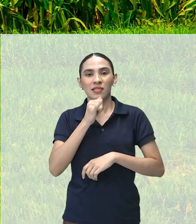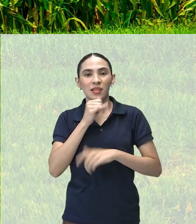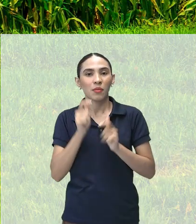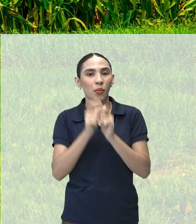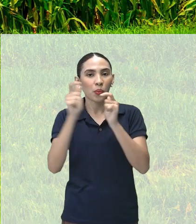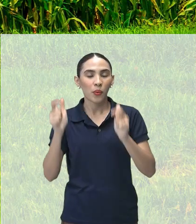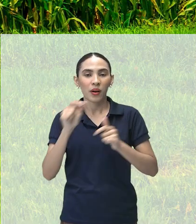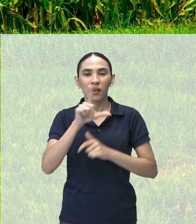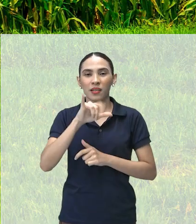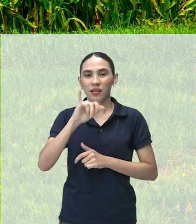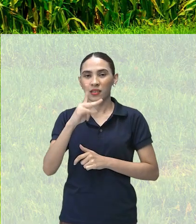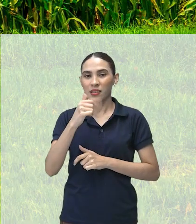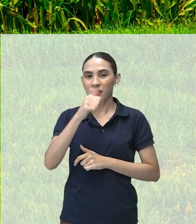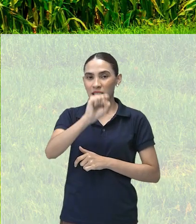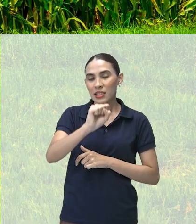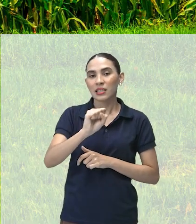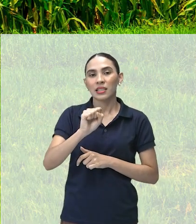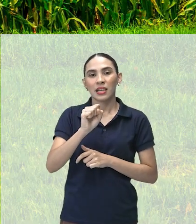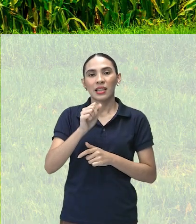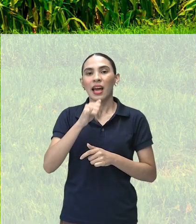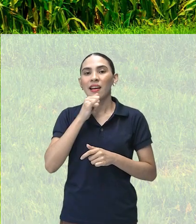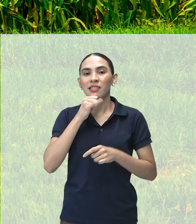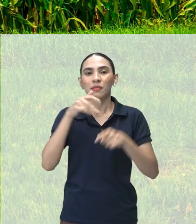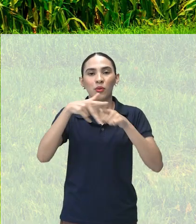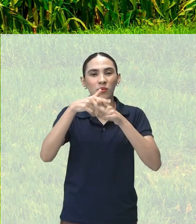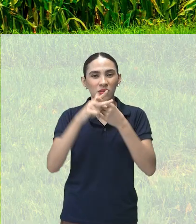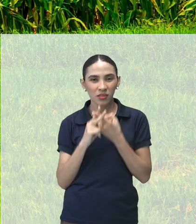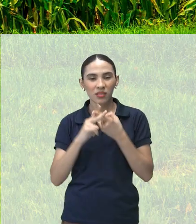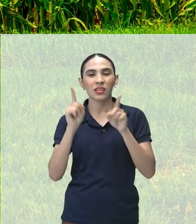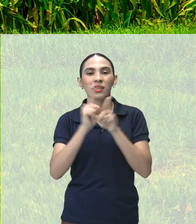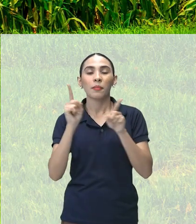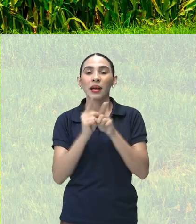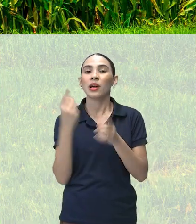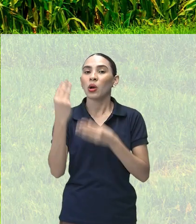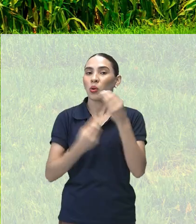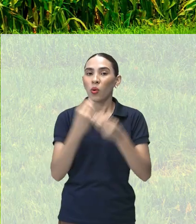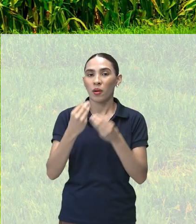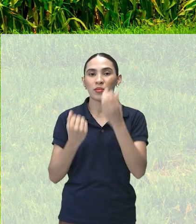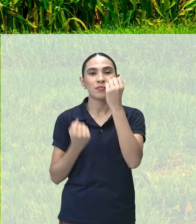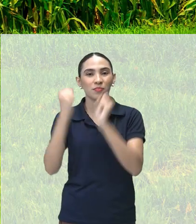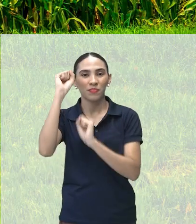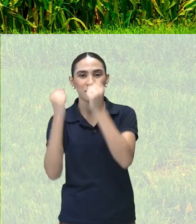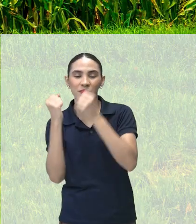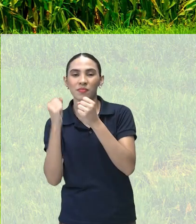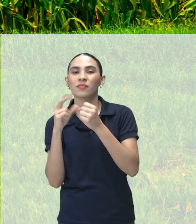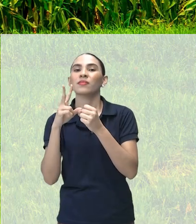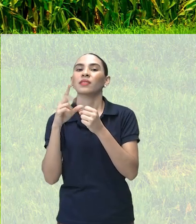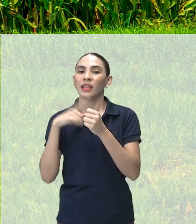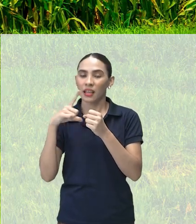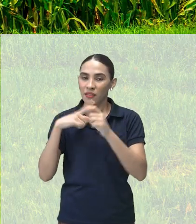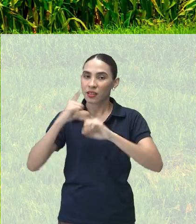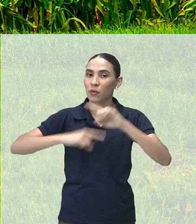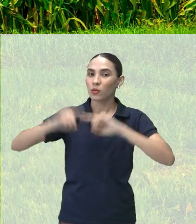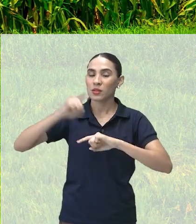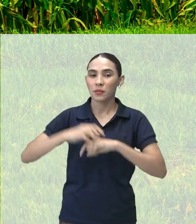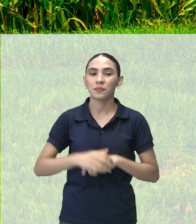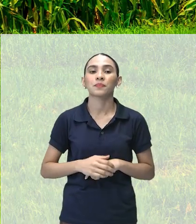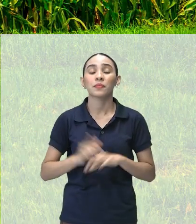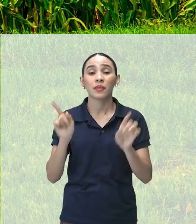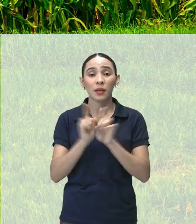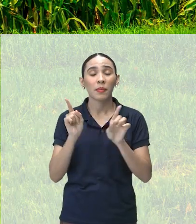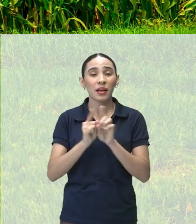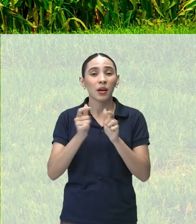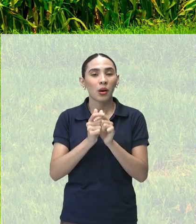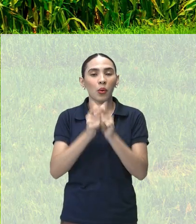em linhas de montagem e também através das fábricas que foi ocorrendo essa evolução. E isso